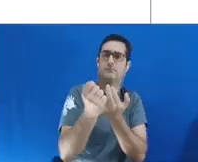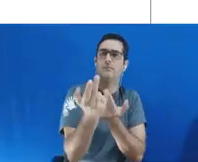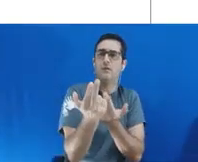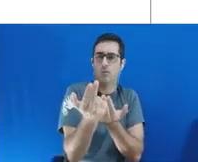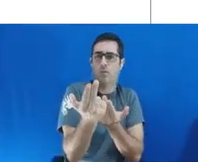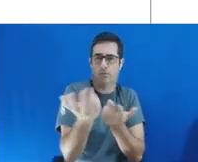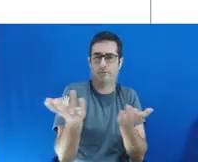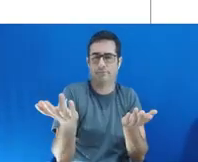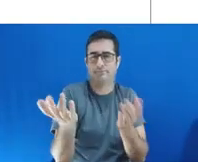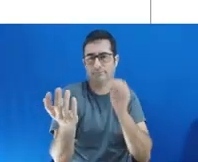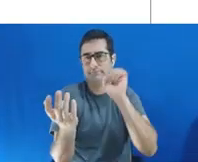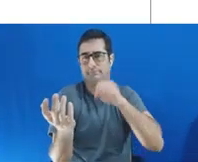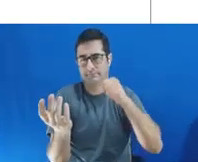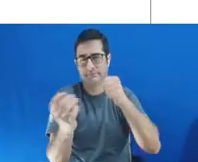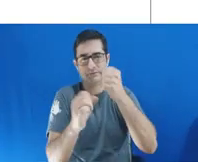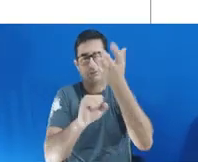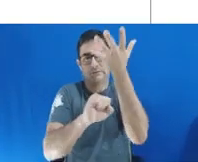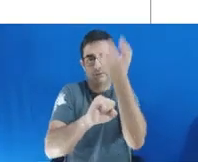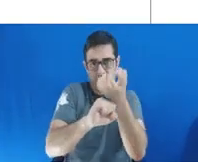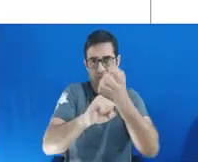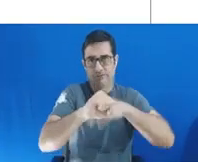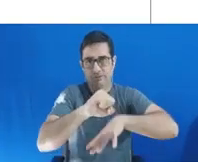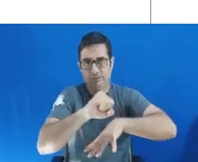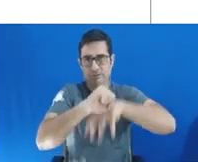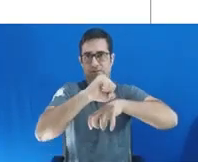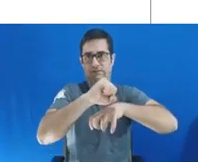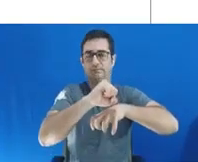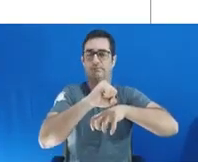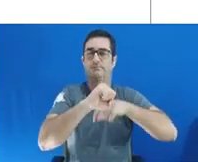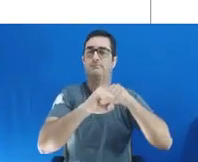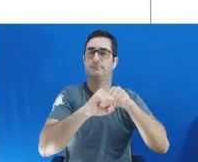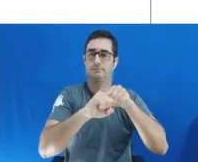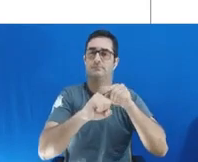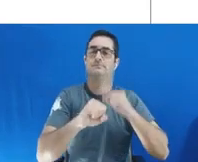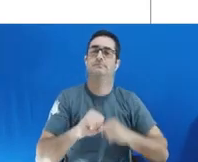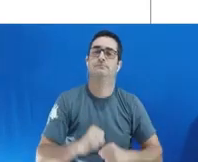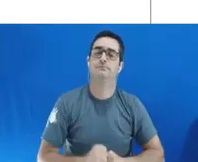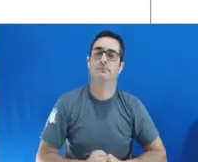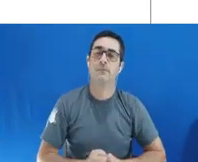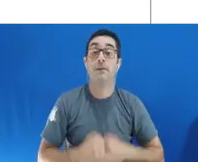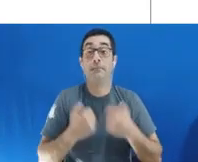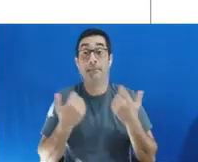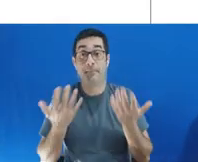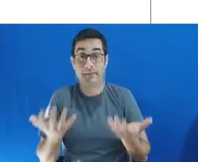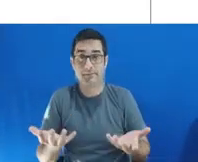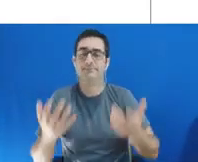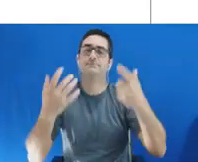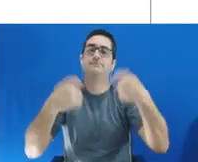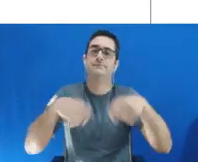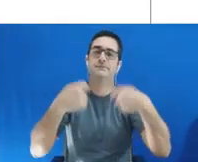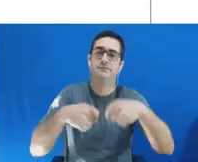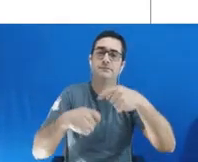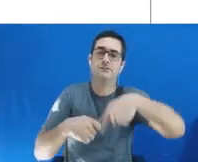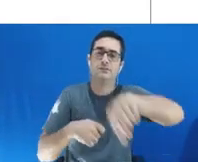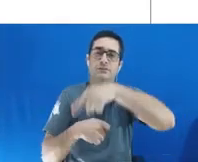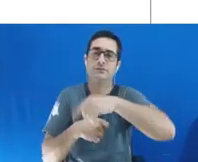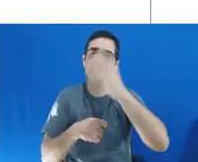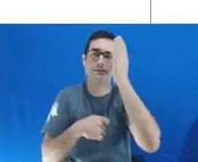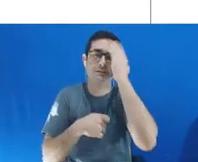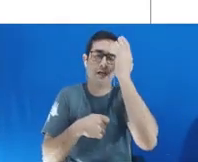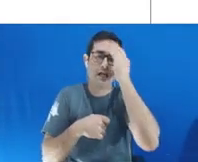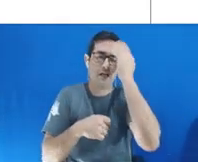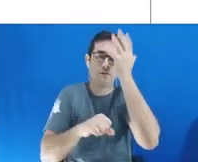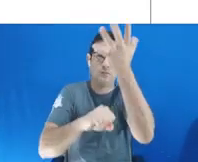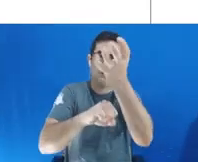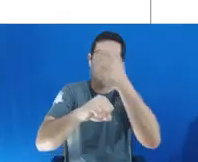dizer que os dois é a mesma, eles sentem a mesma atração pelo núcleo. Vamos considerar que eles interfiram,